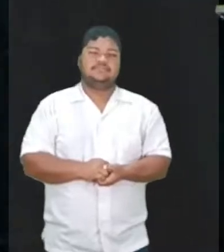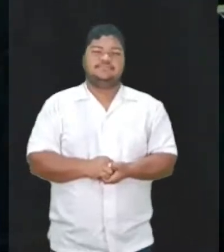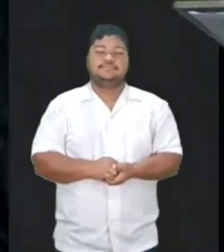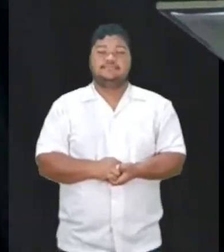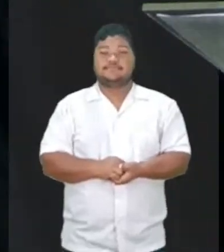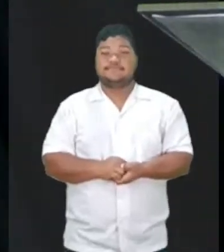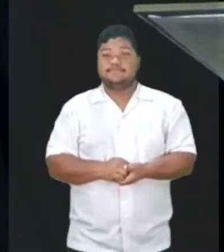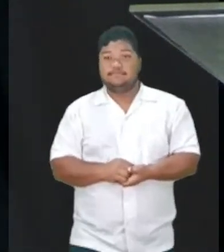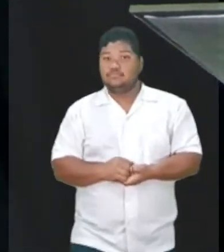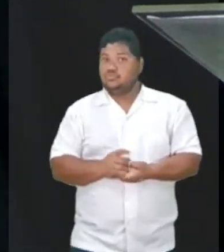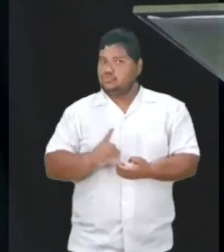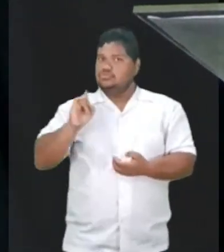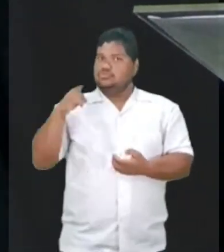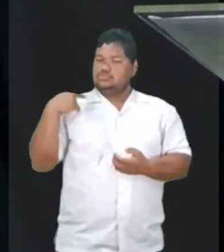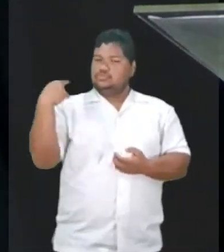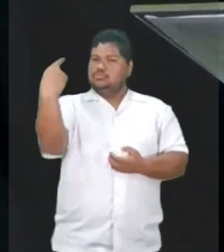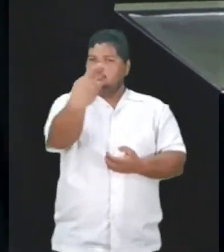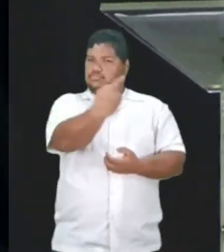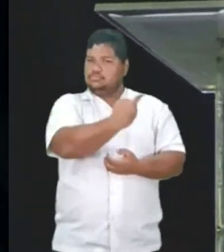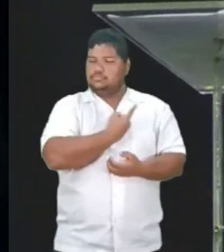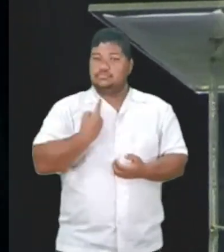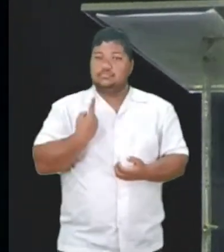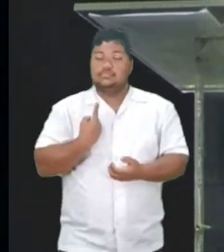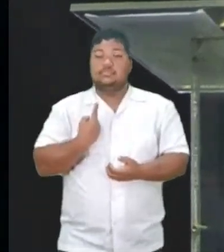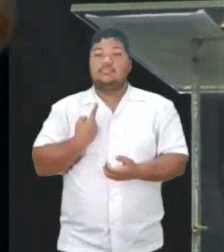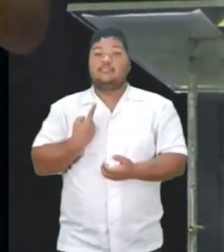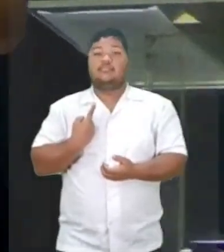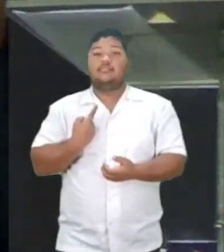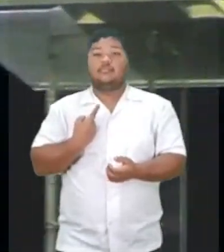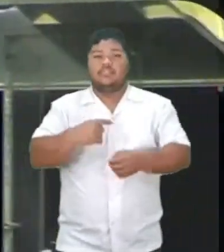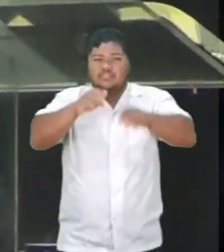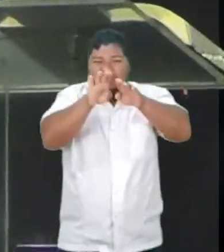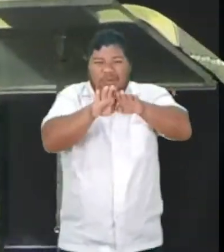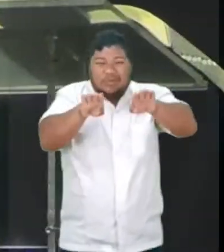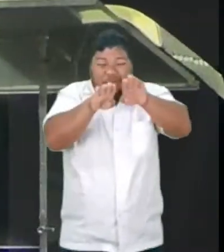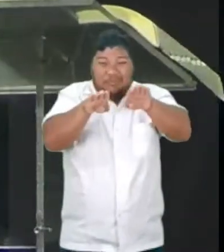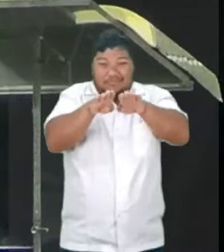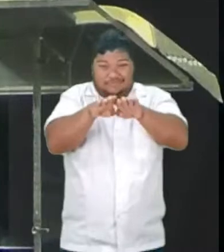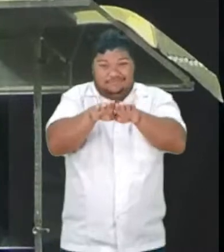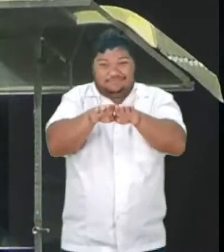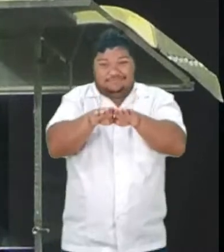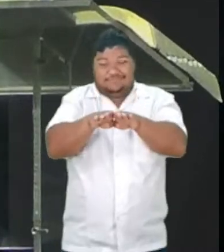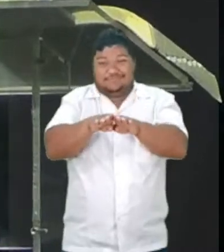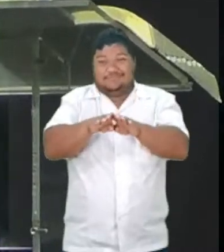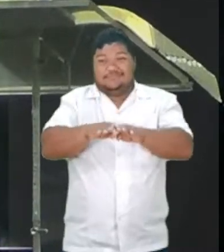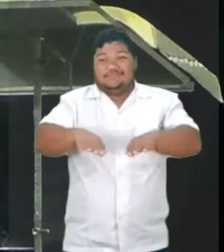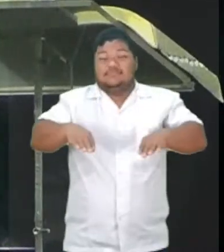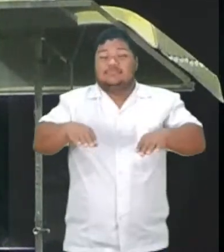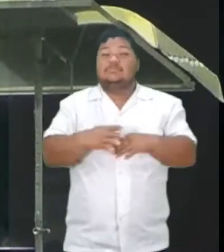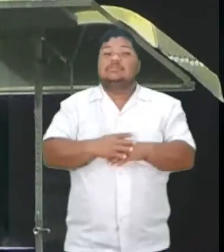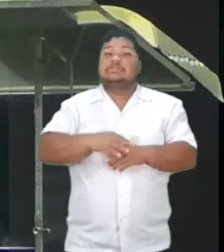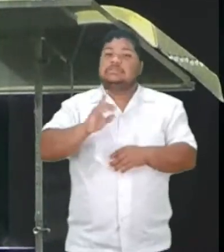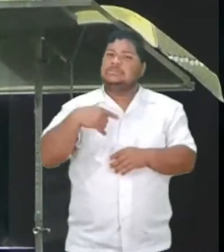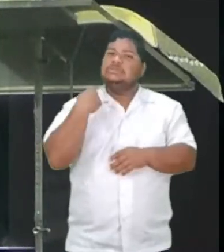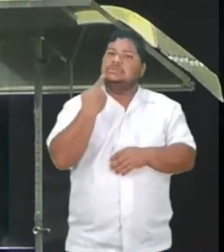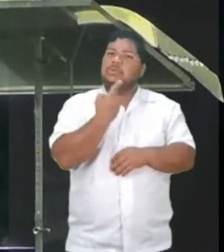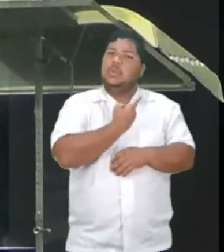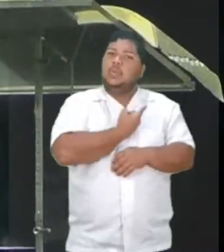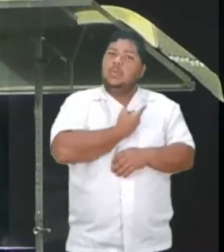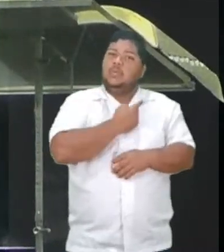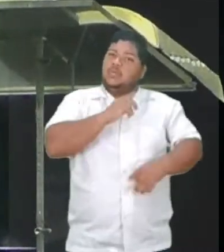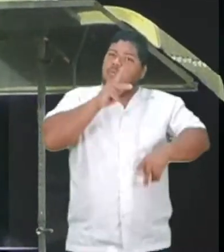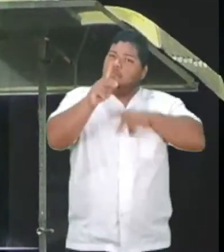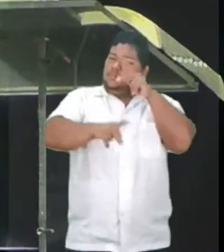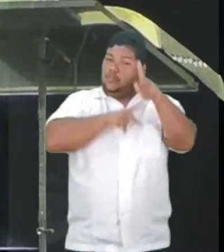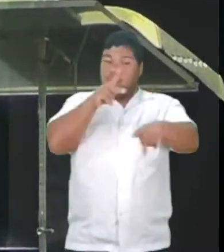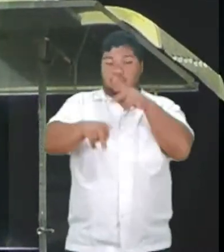todos nós, em algum momento chegou um gargalo, que nós, como povo,